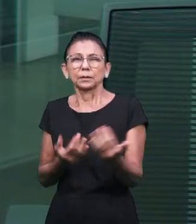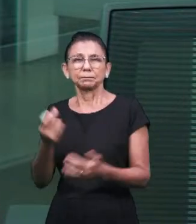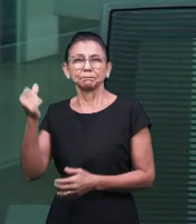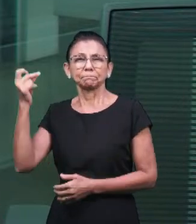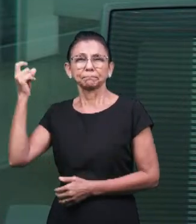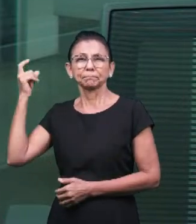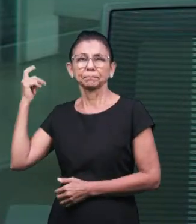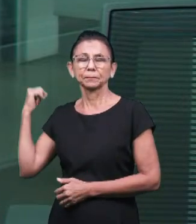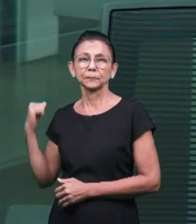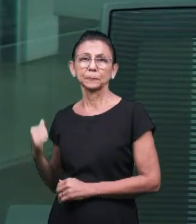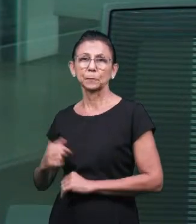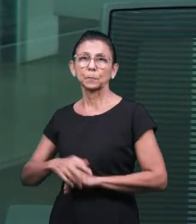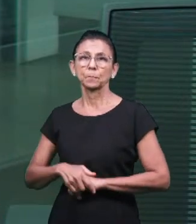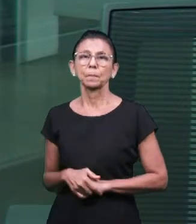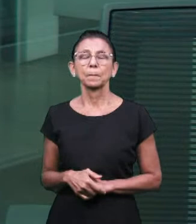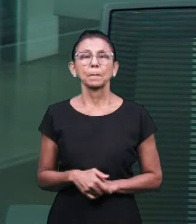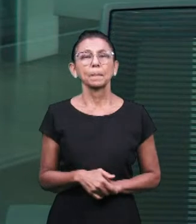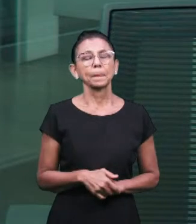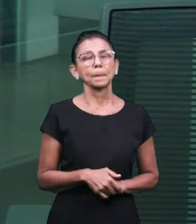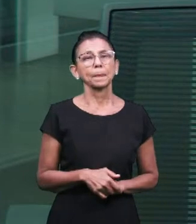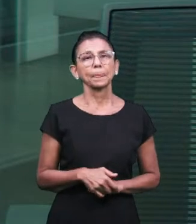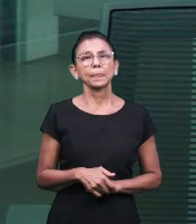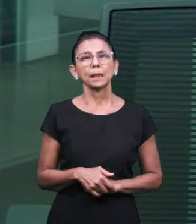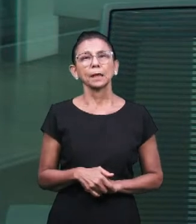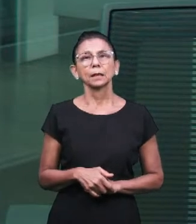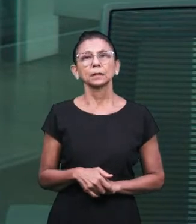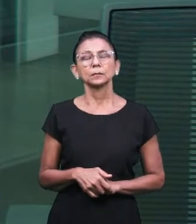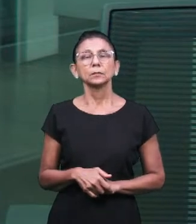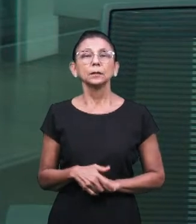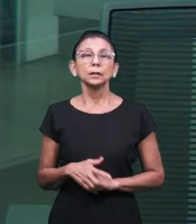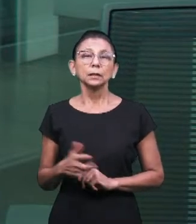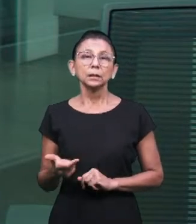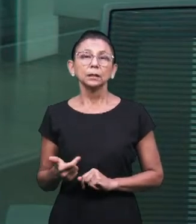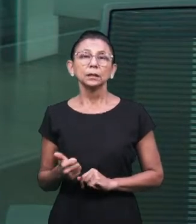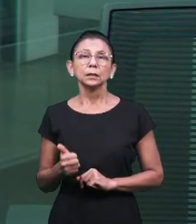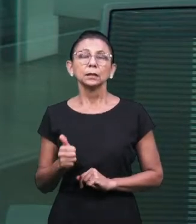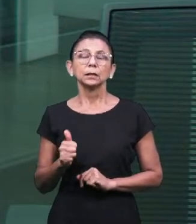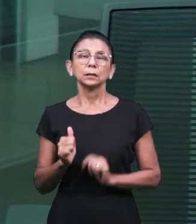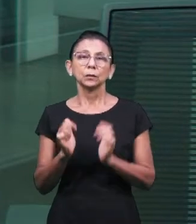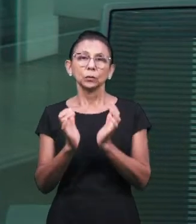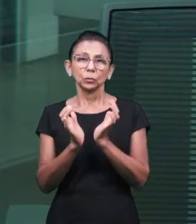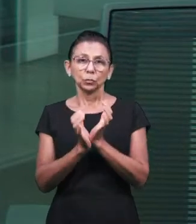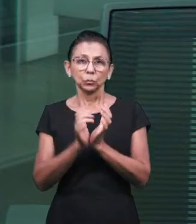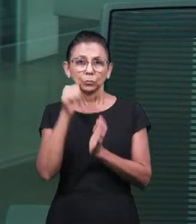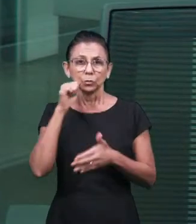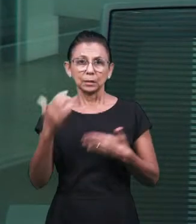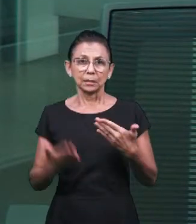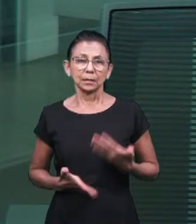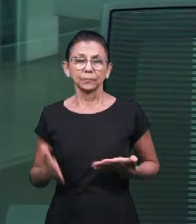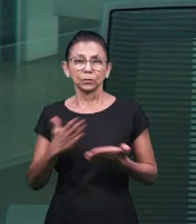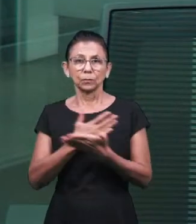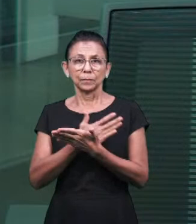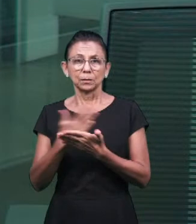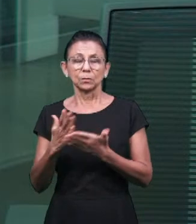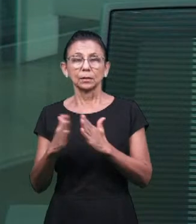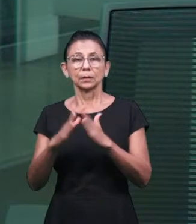e o trabalho de senhoras teve origem na igreja de Vila Velha 1,